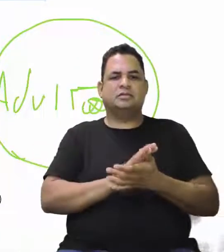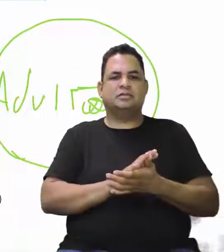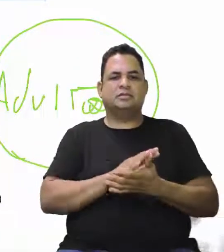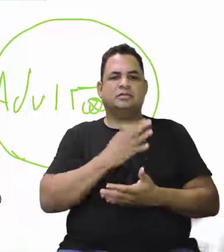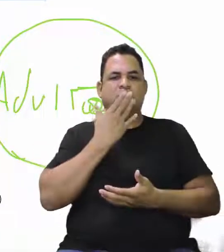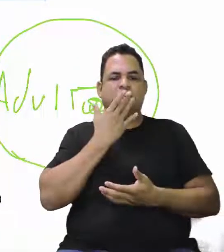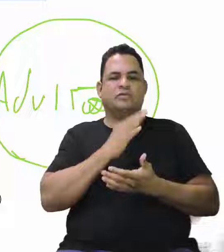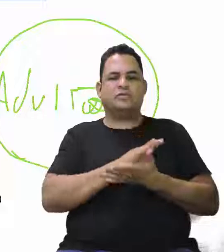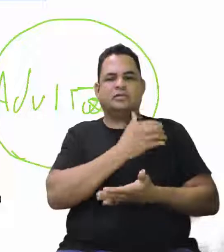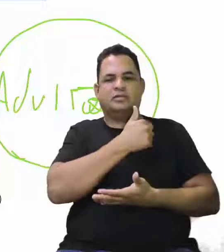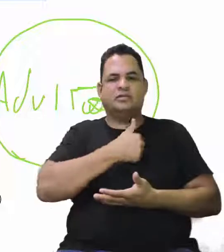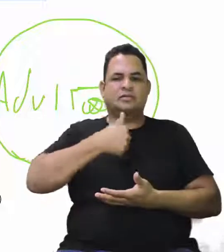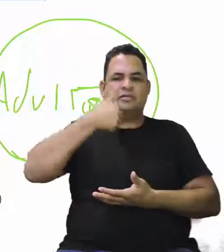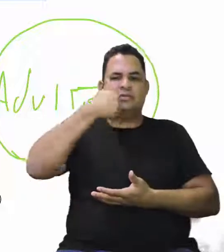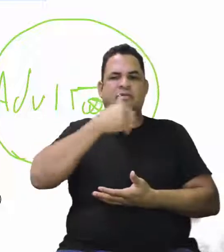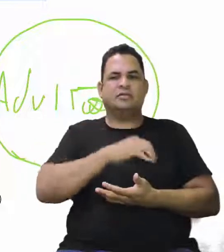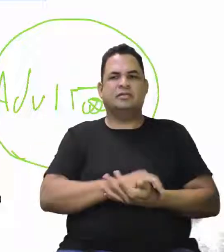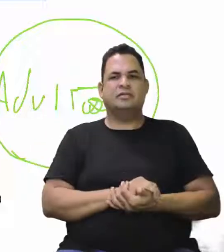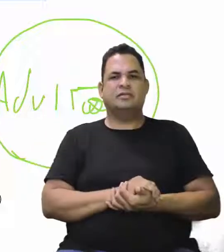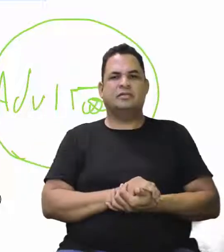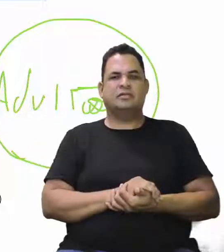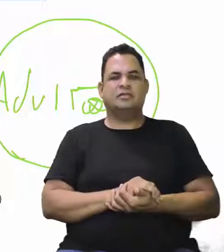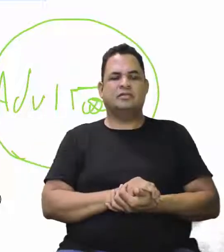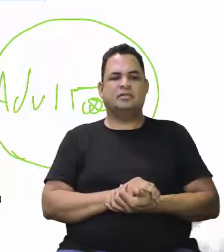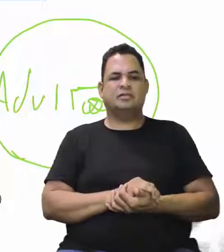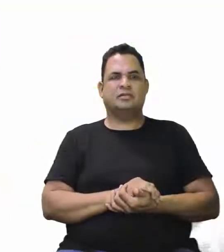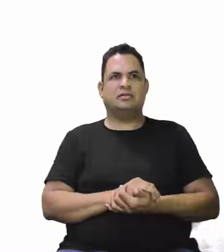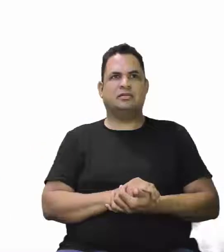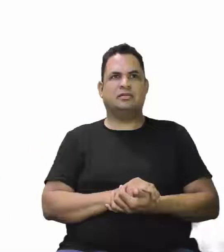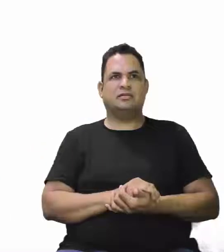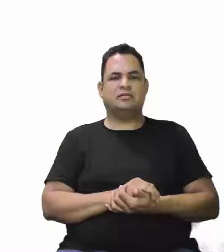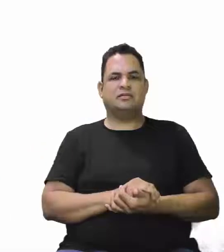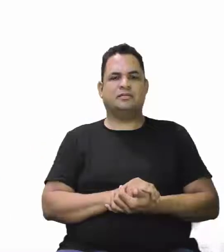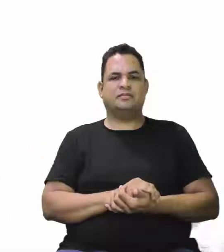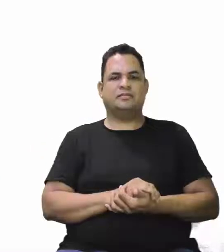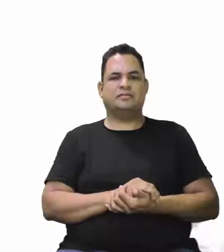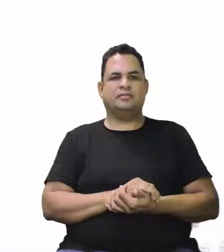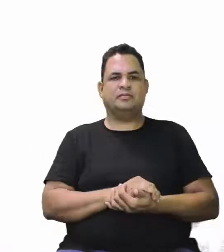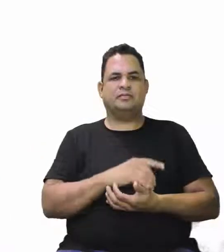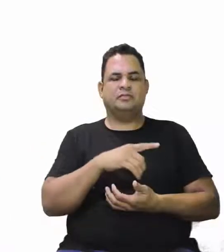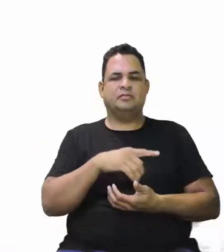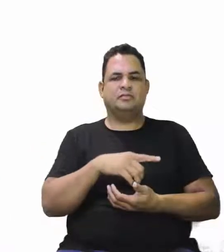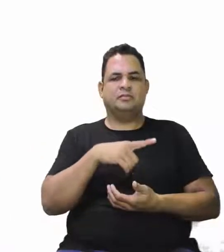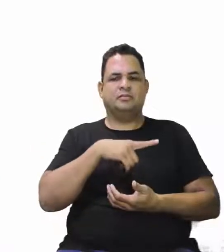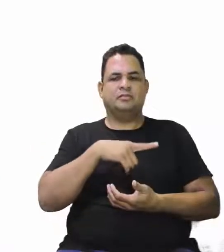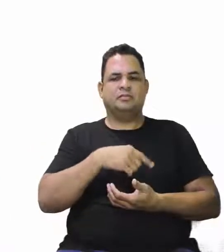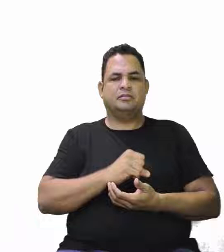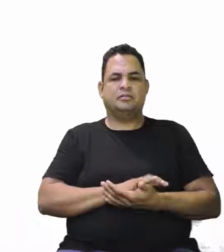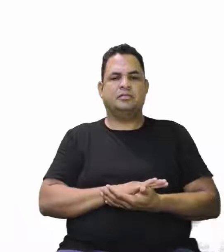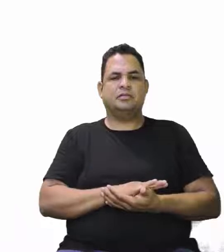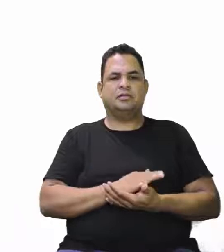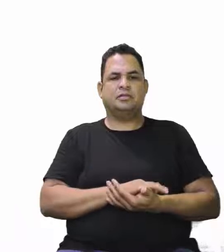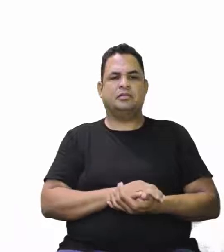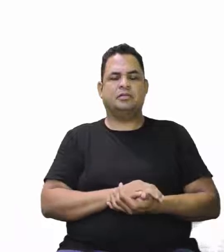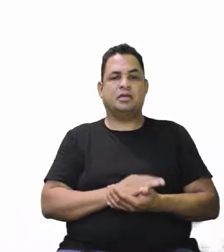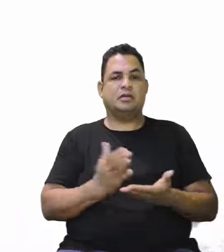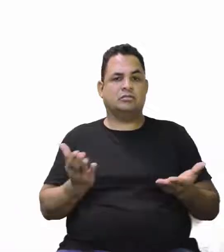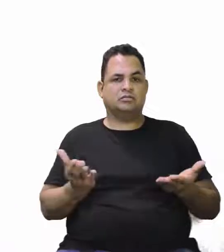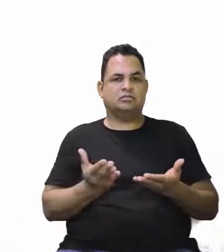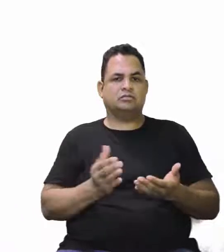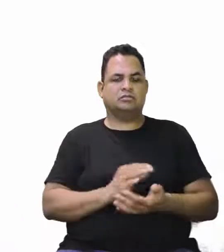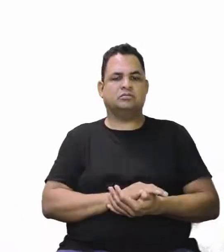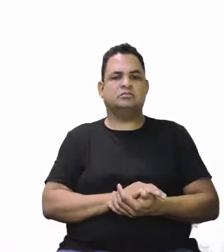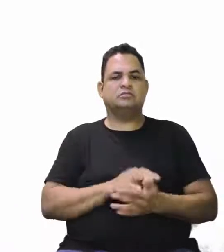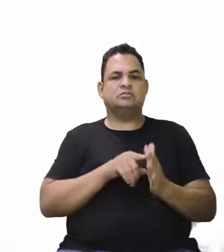melhor. Beleza, galera? Essa cor fica clara aí na tela. Então, nós temos aqui a distribuição, agora comigo, vamos